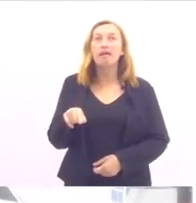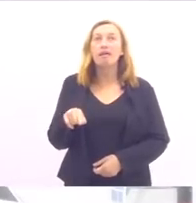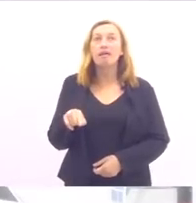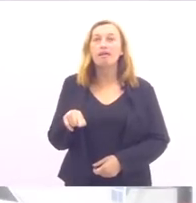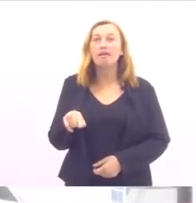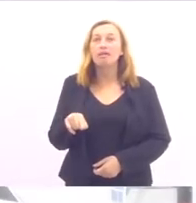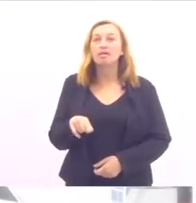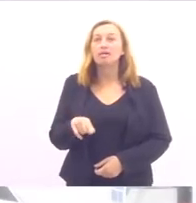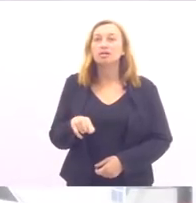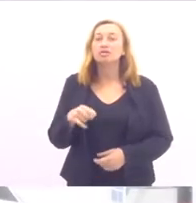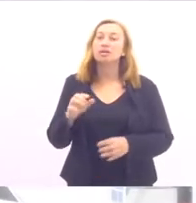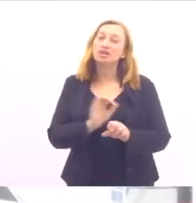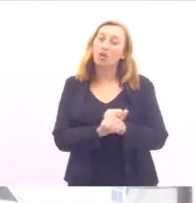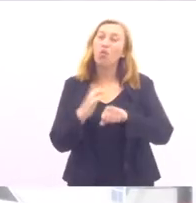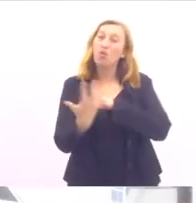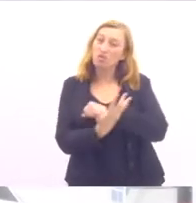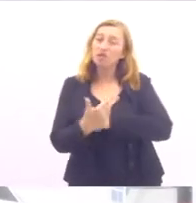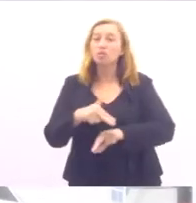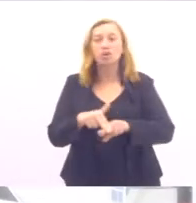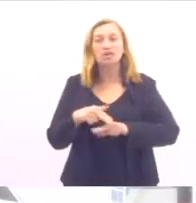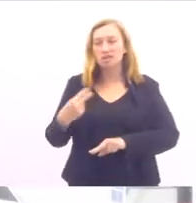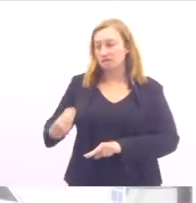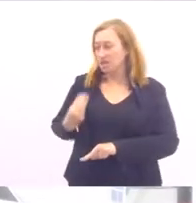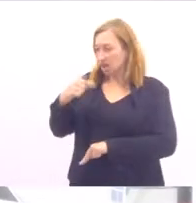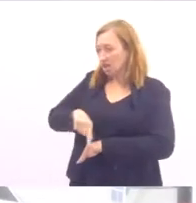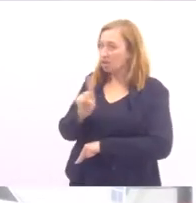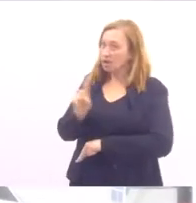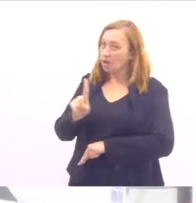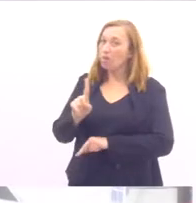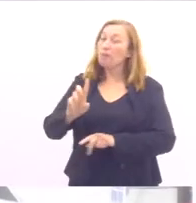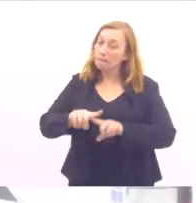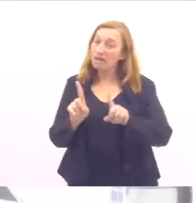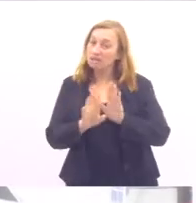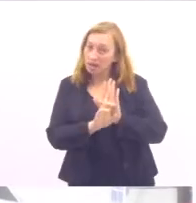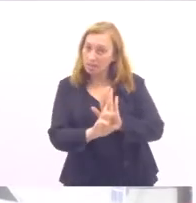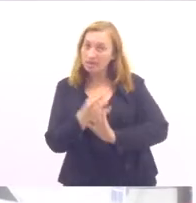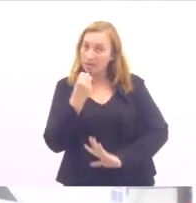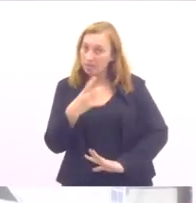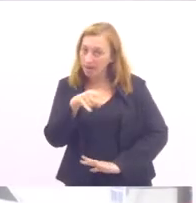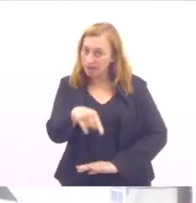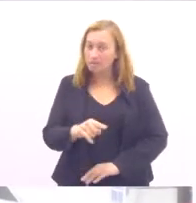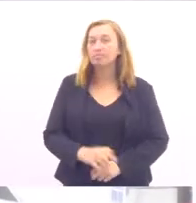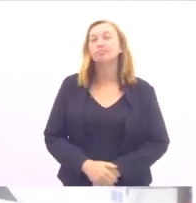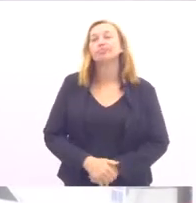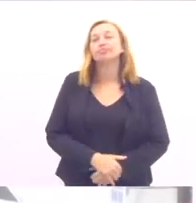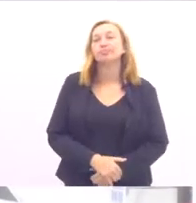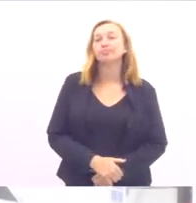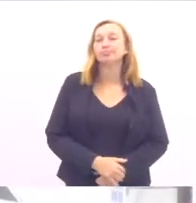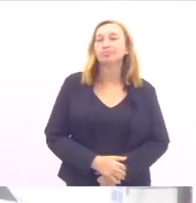ele está com Covid, por isso que ele não veio, mas está bem representado aqui.